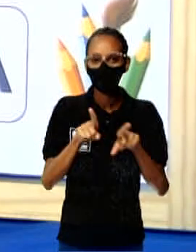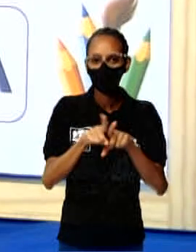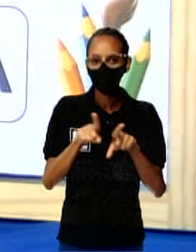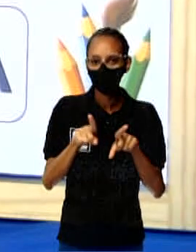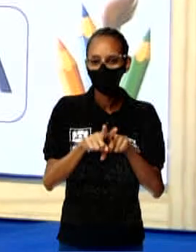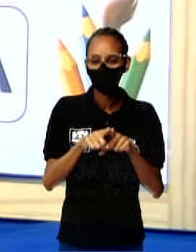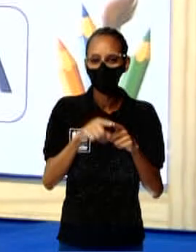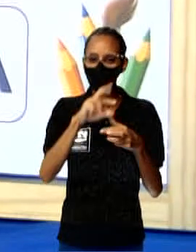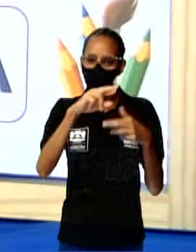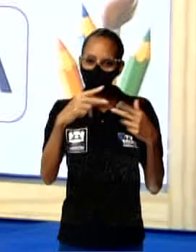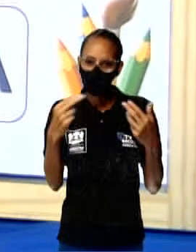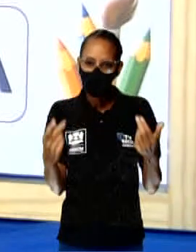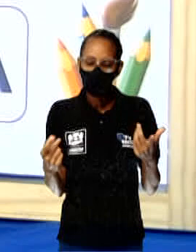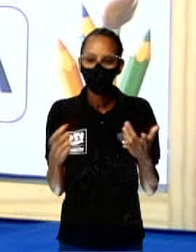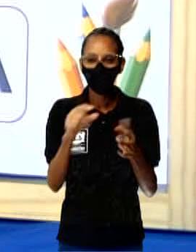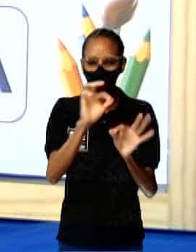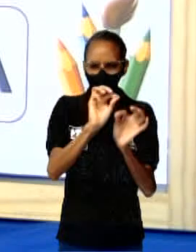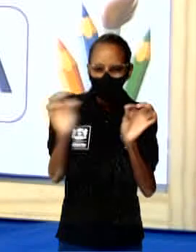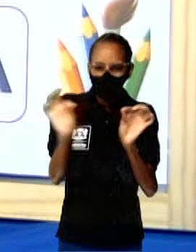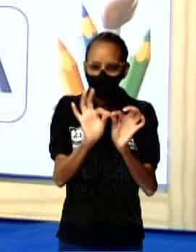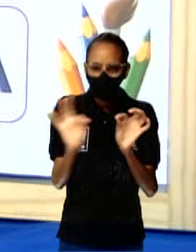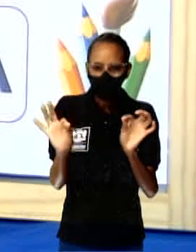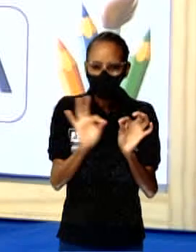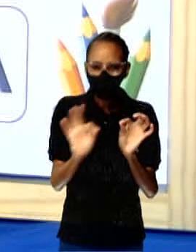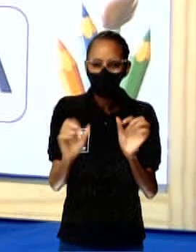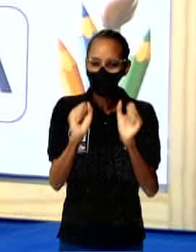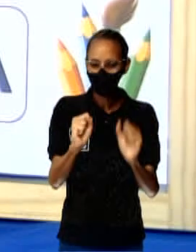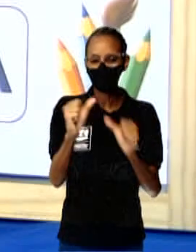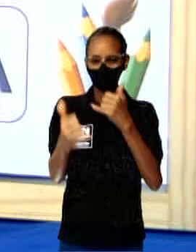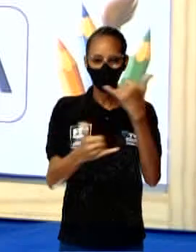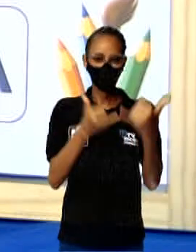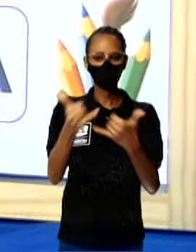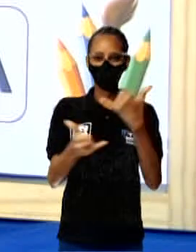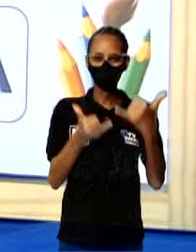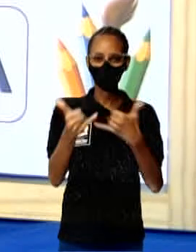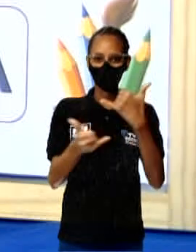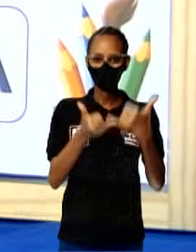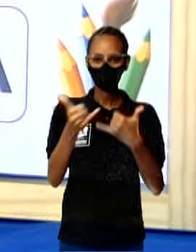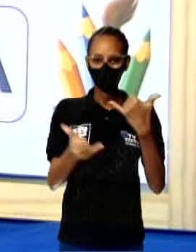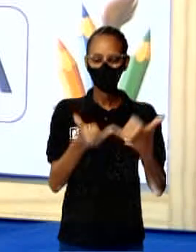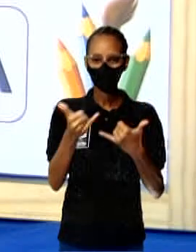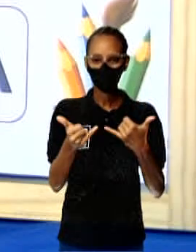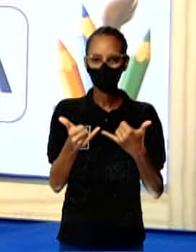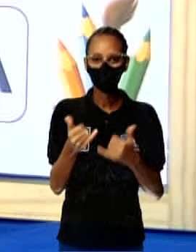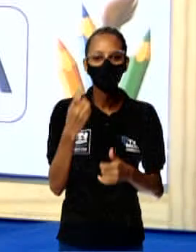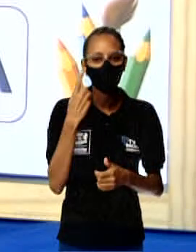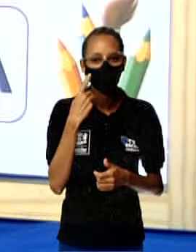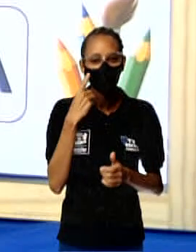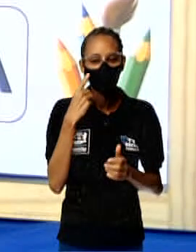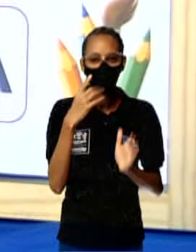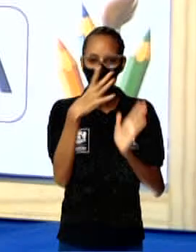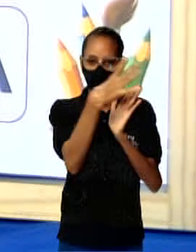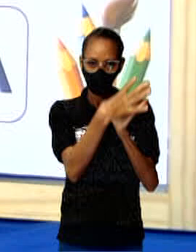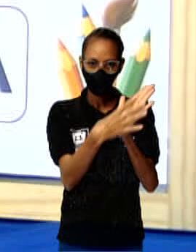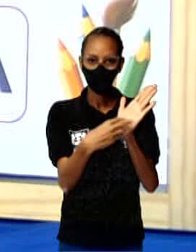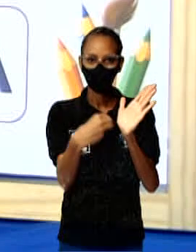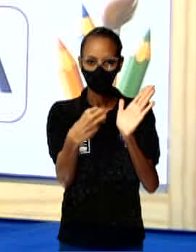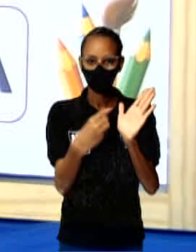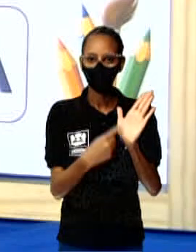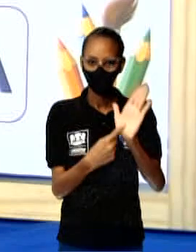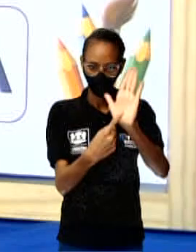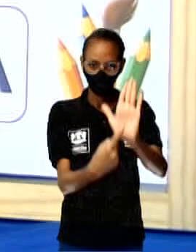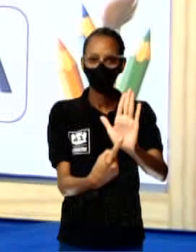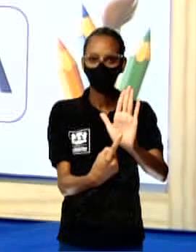tracinhos para poder brincar Olha só eu trouxe vários modelos assim